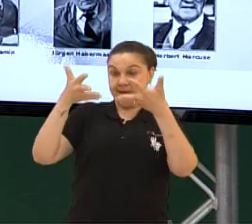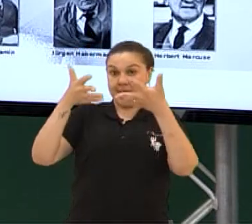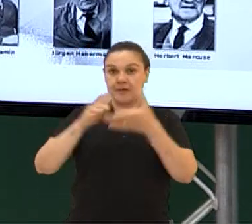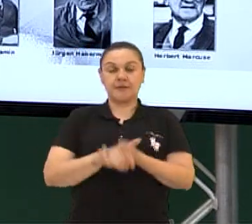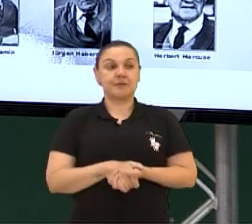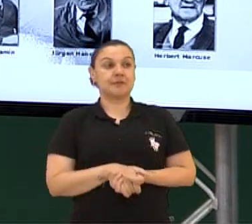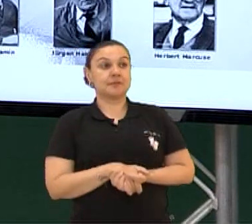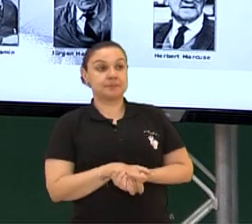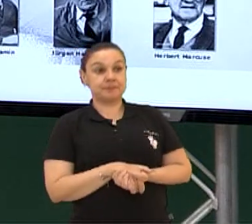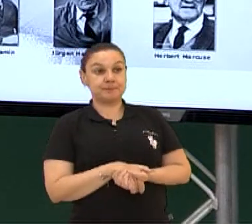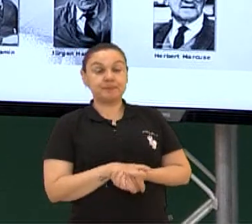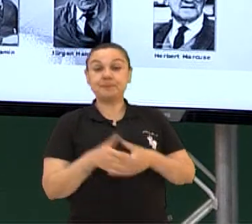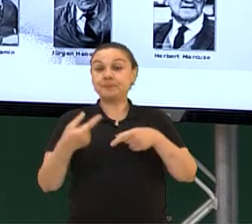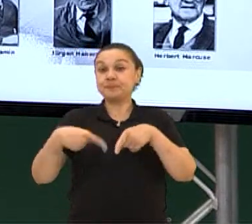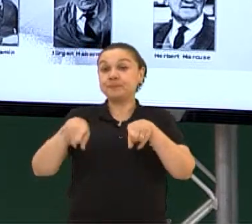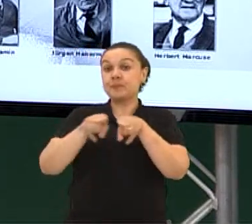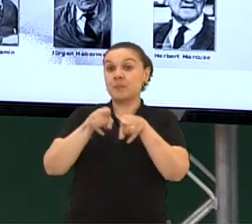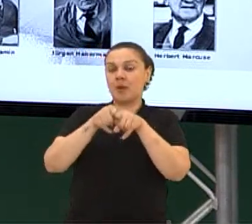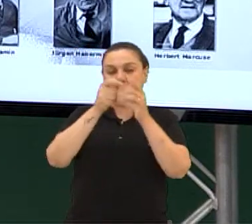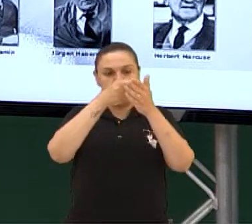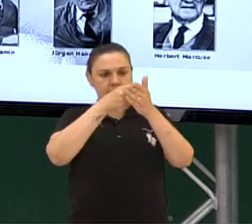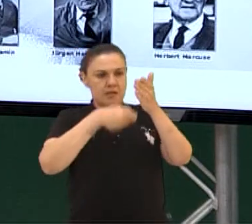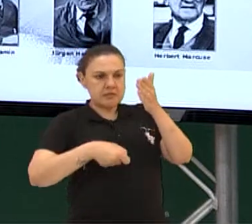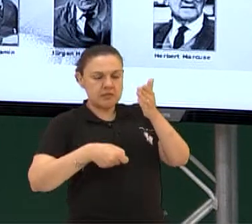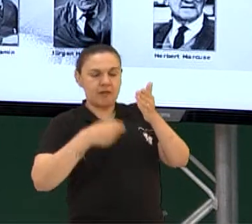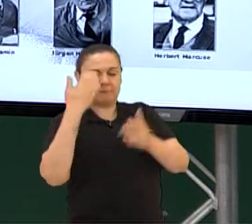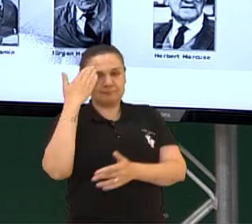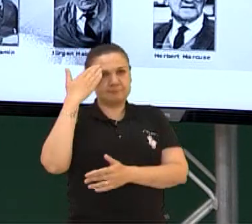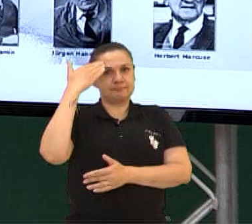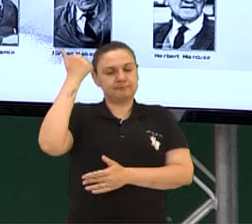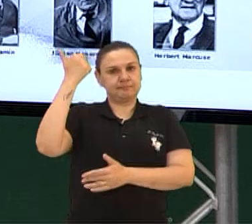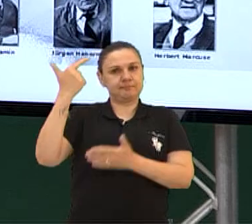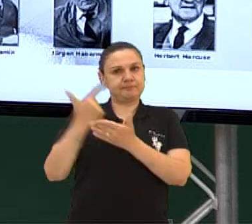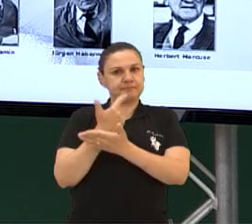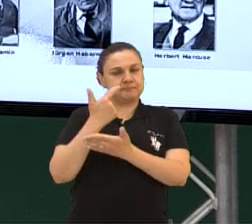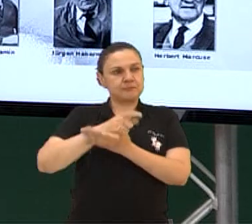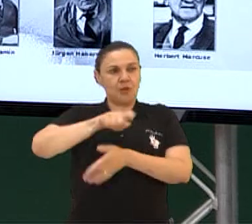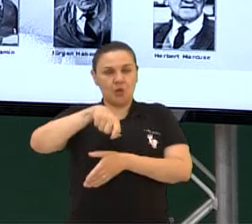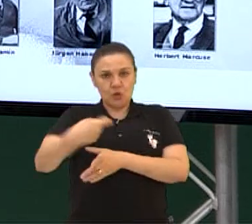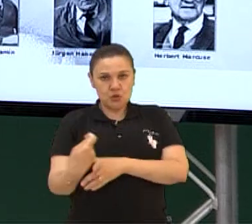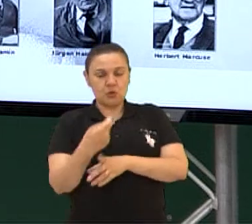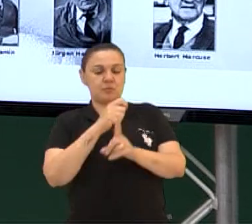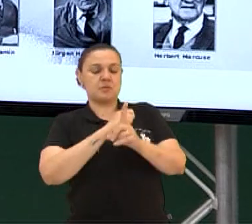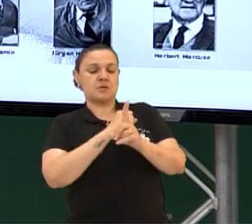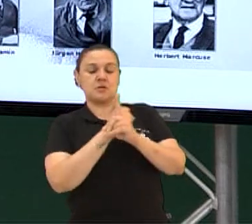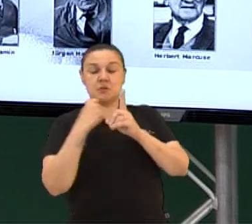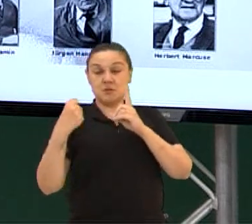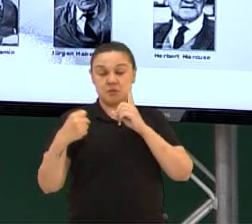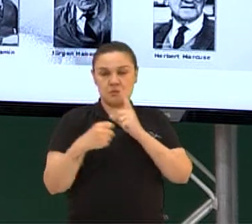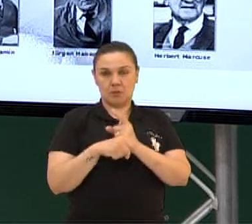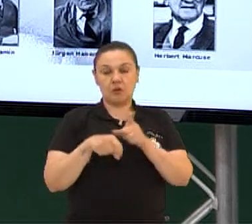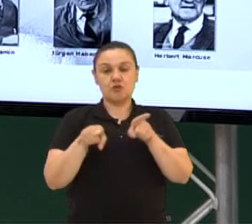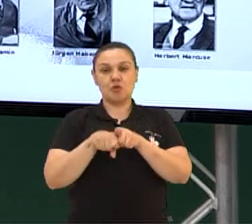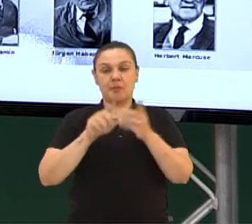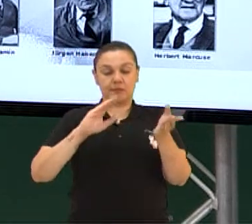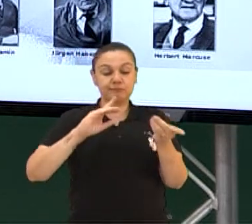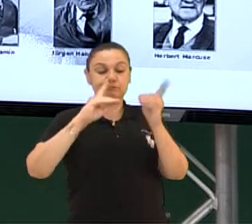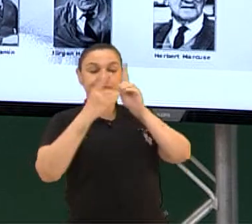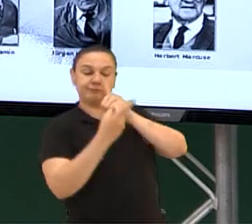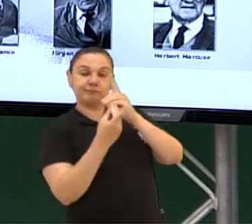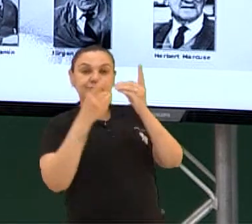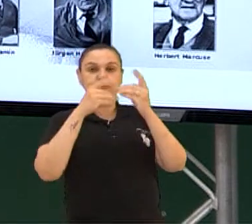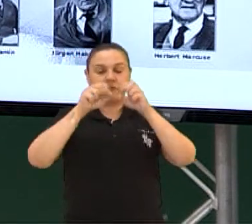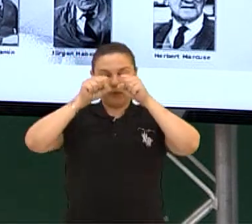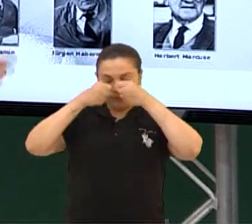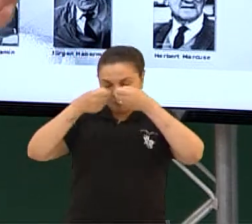surgindo, e também ele escreve um best-seller das ciências sociais e humanas, que é a Dialética do